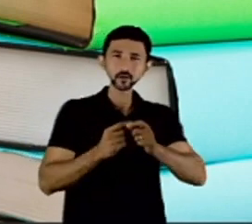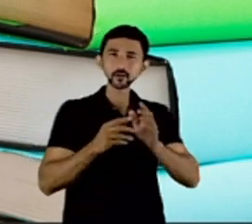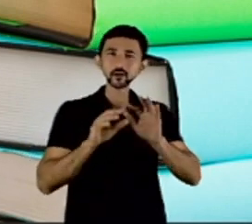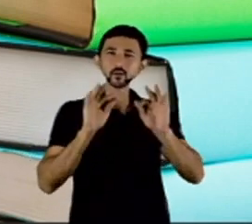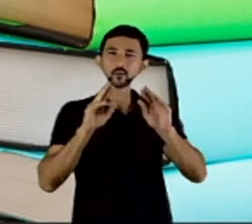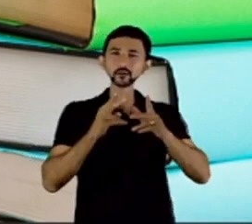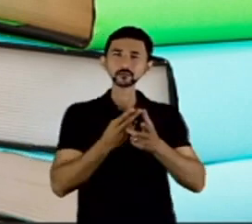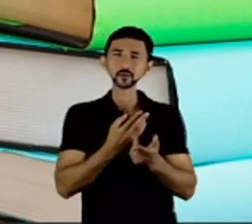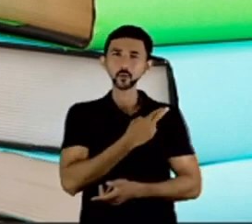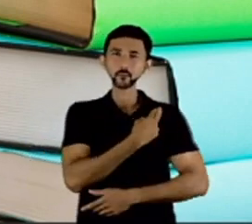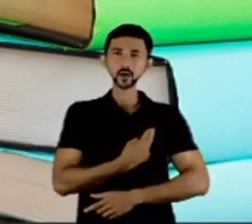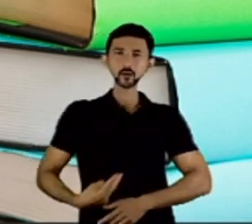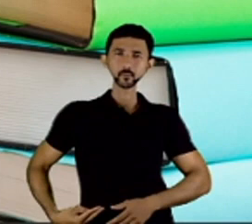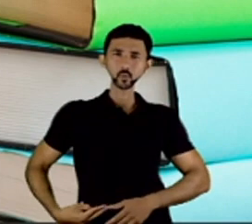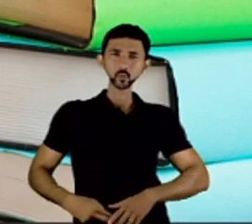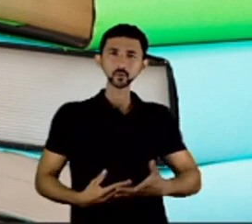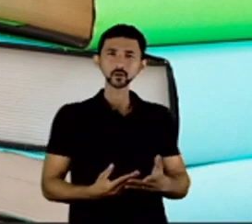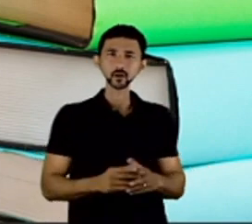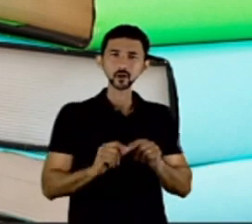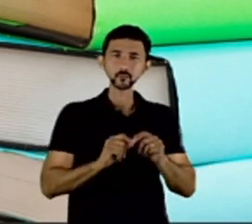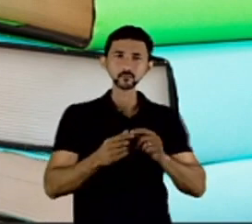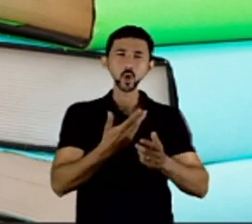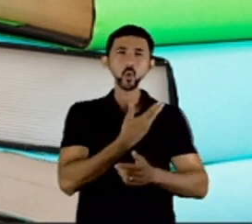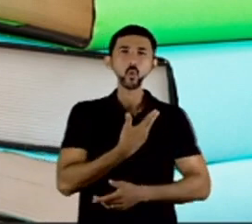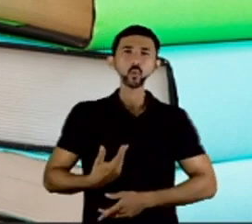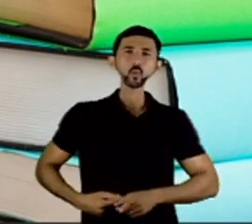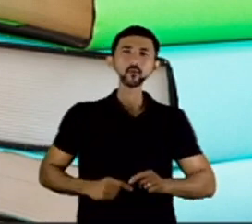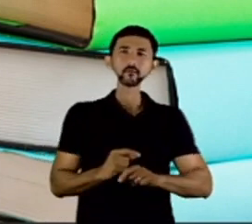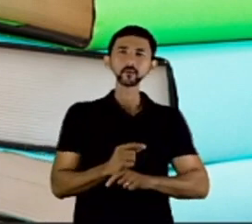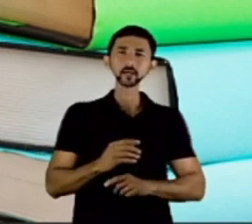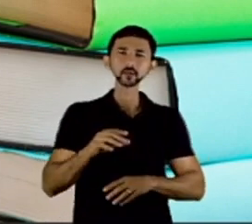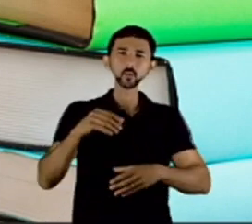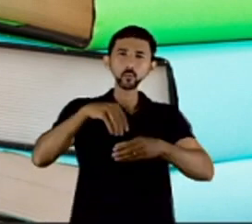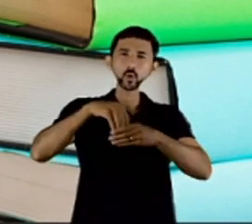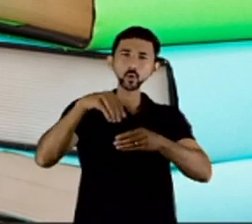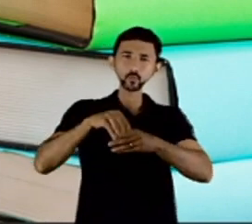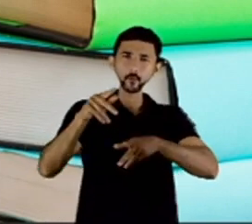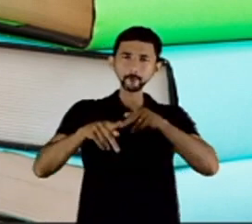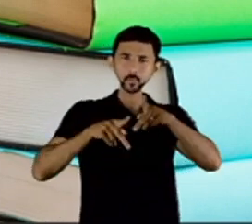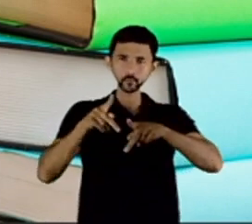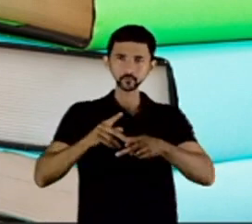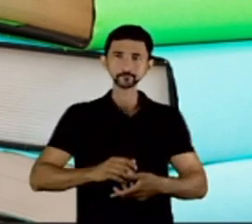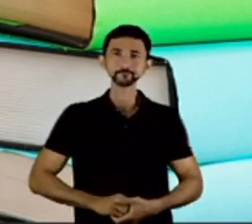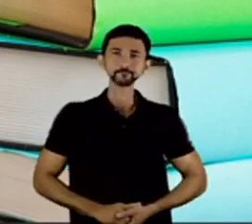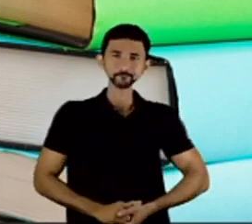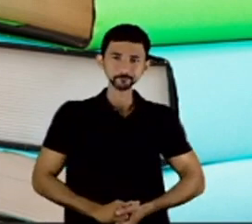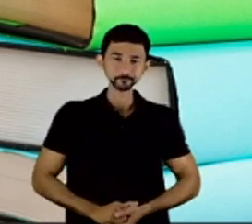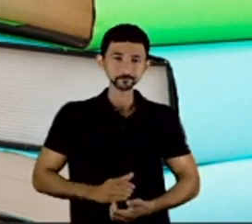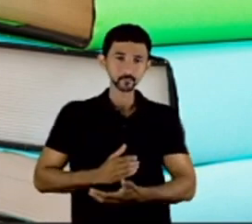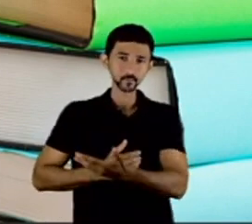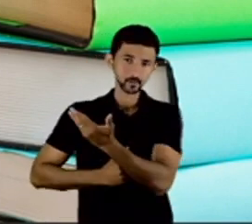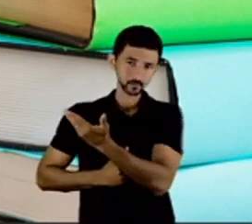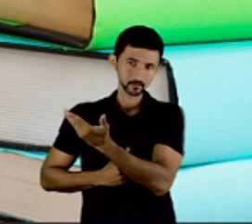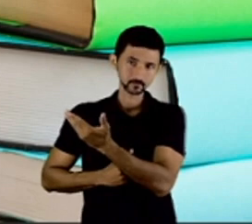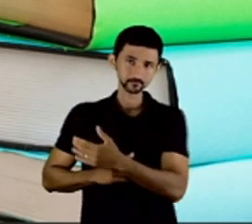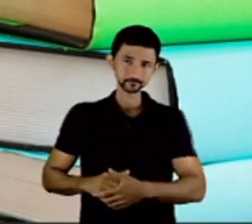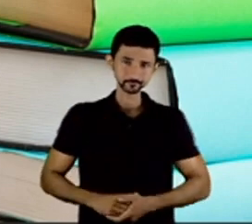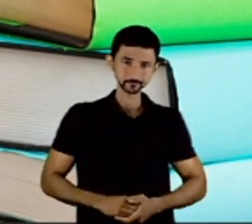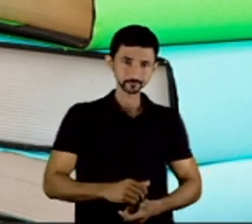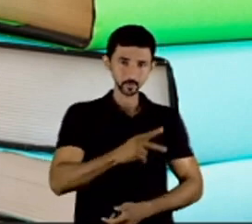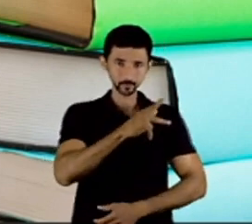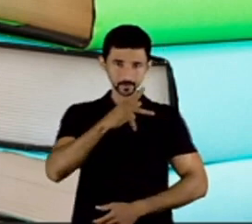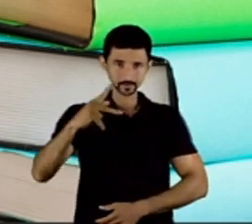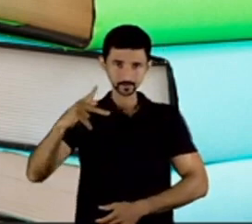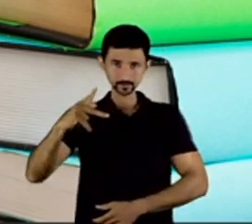é uma forma de governo na qual o governante é eleito pelo povo. Nesse caso aí, era o